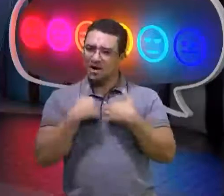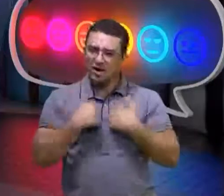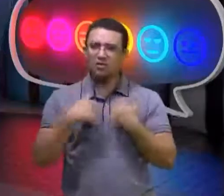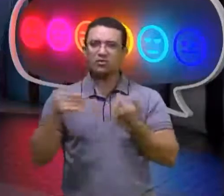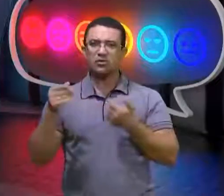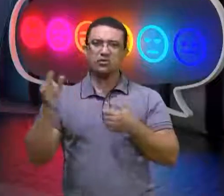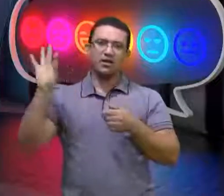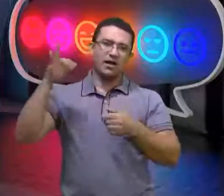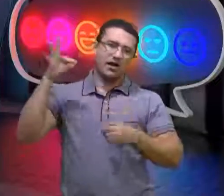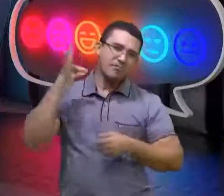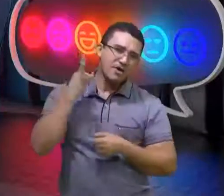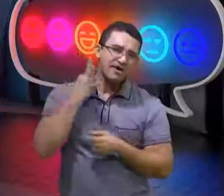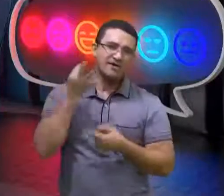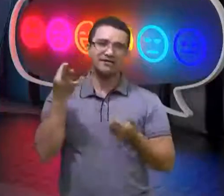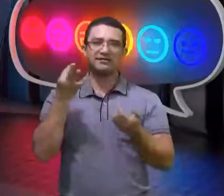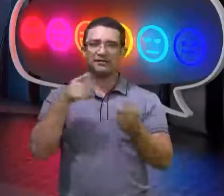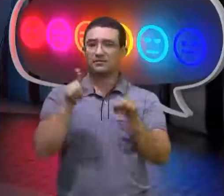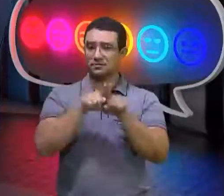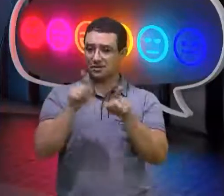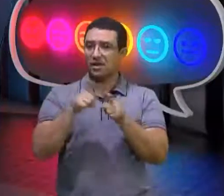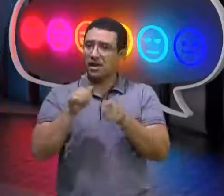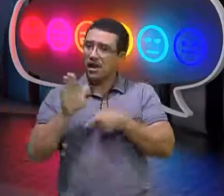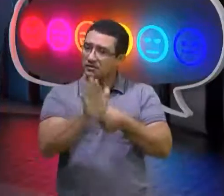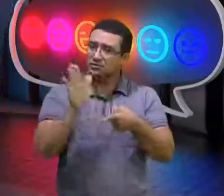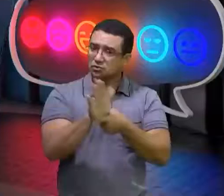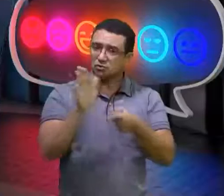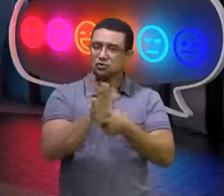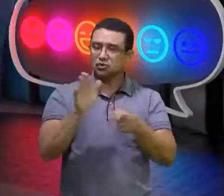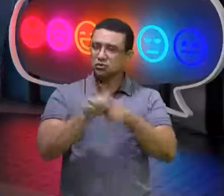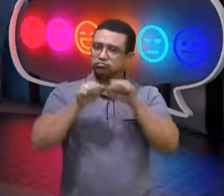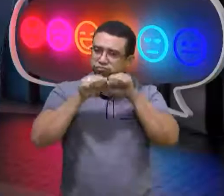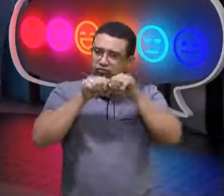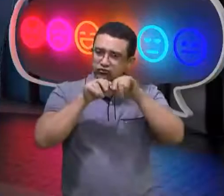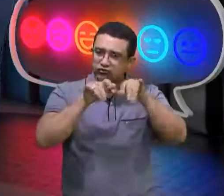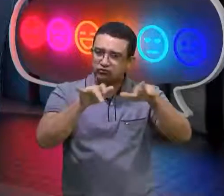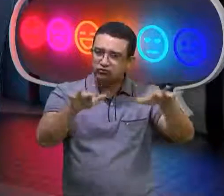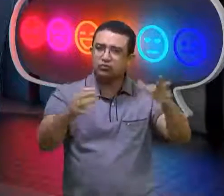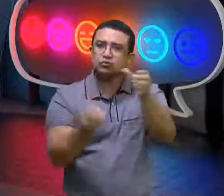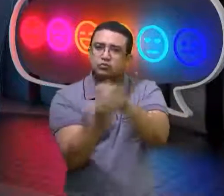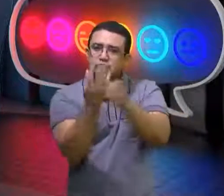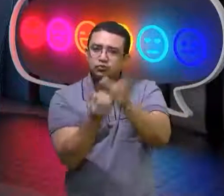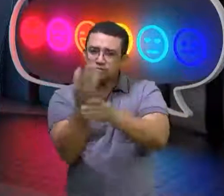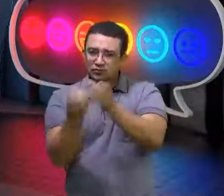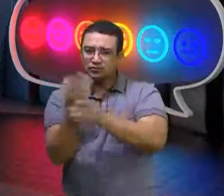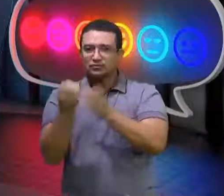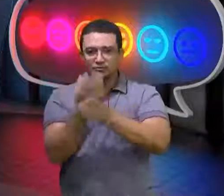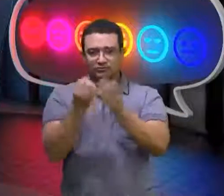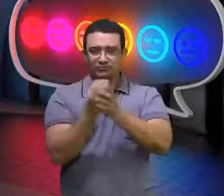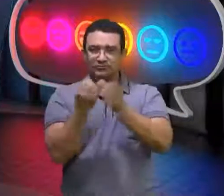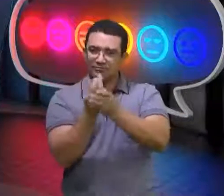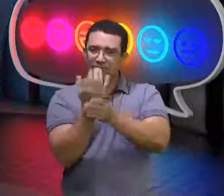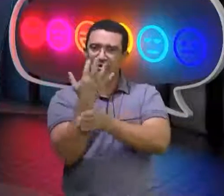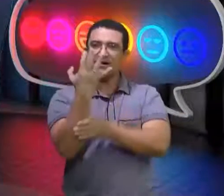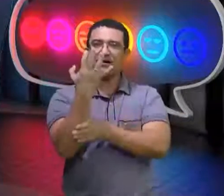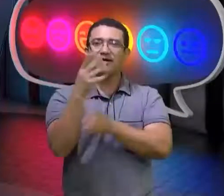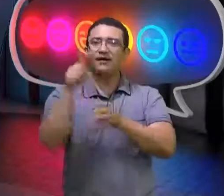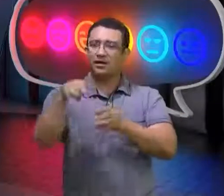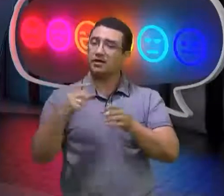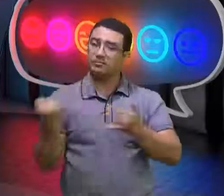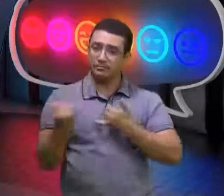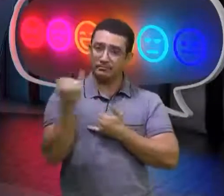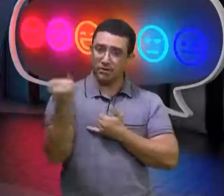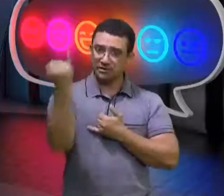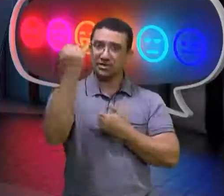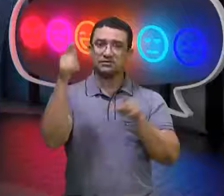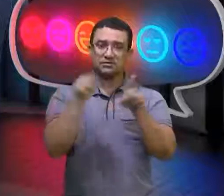que auxiliam nesse processo de polinização. Então, é bem desafiador para o homem reproduzir naturalmente,